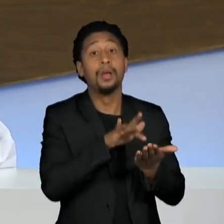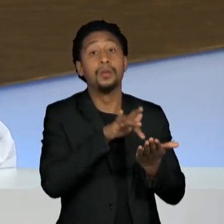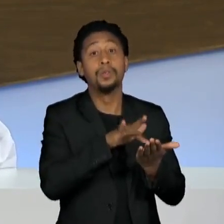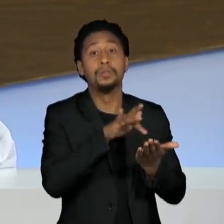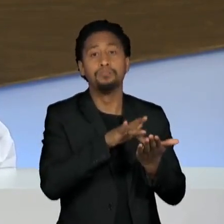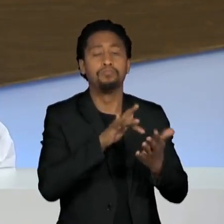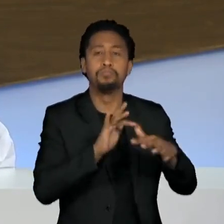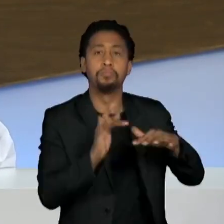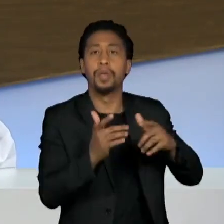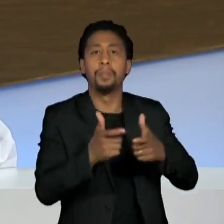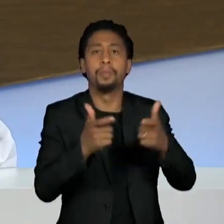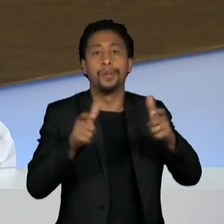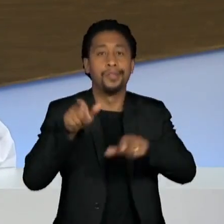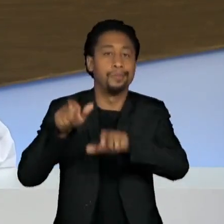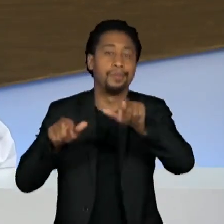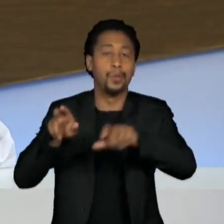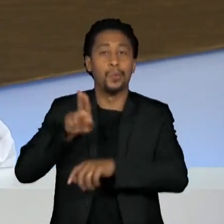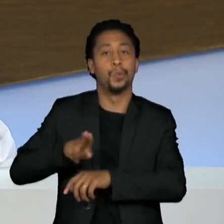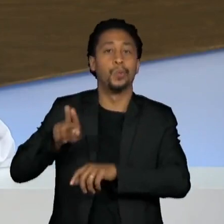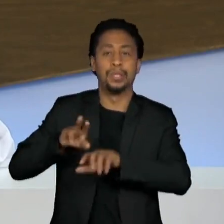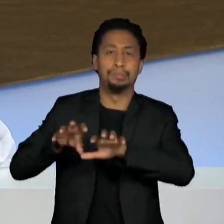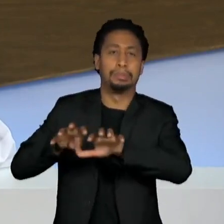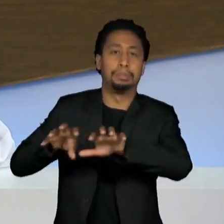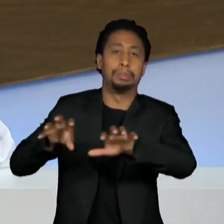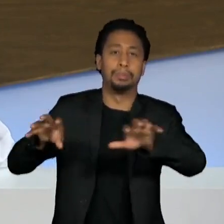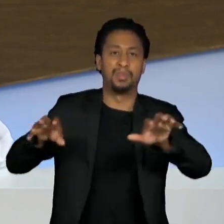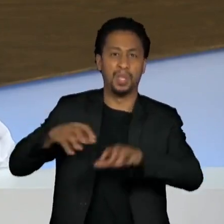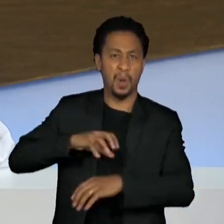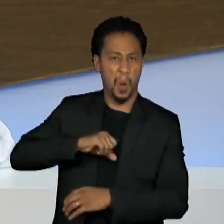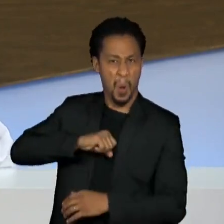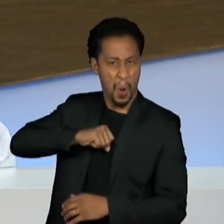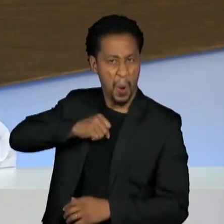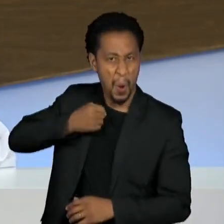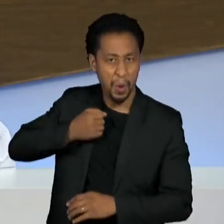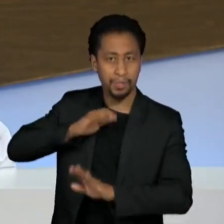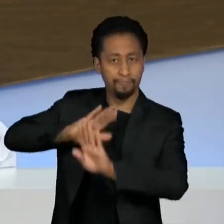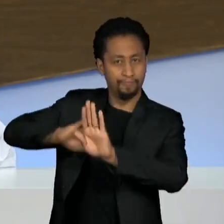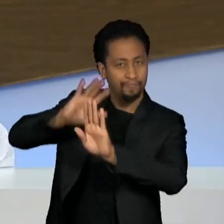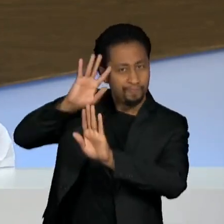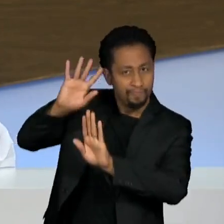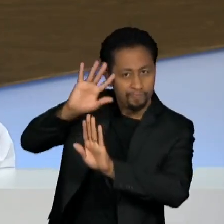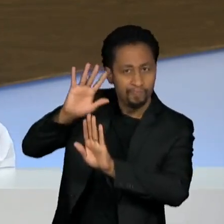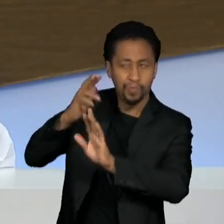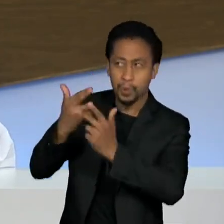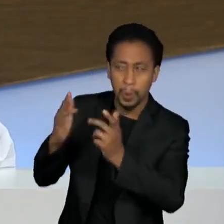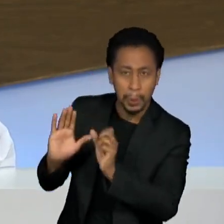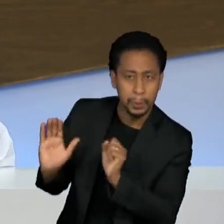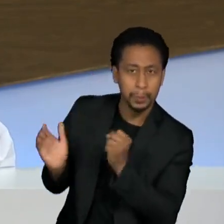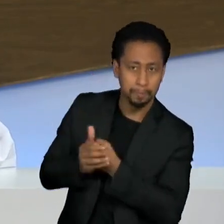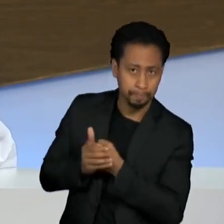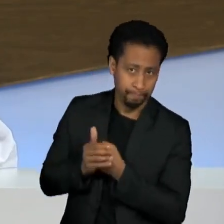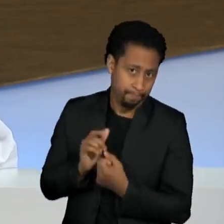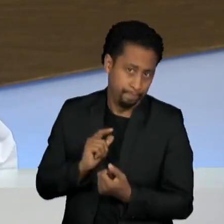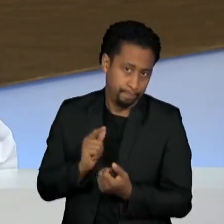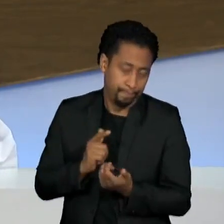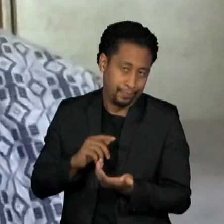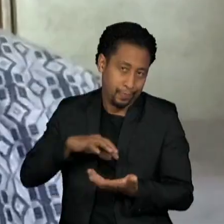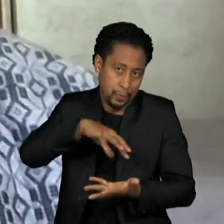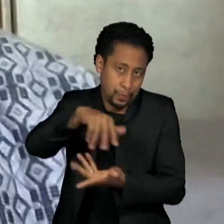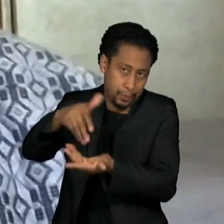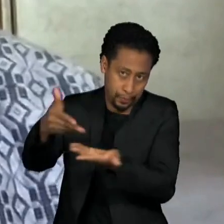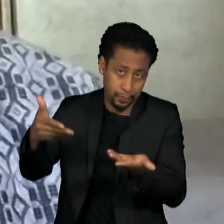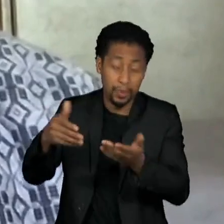desinformação e as teorias conspiratórias. Como eu gostaria que o seu livro fosse lido por muita gente,